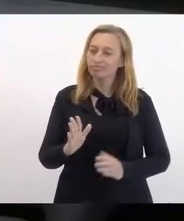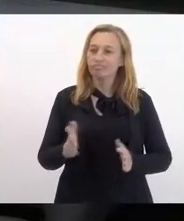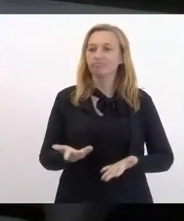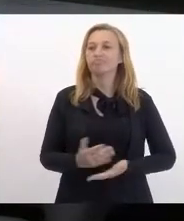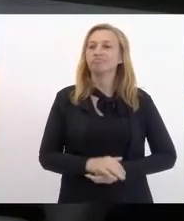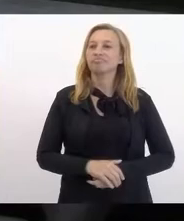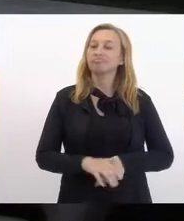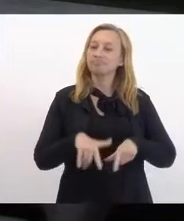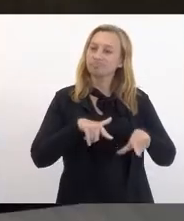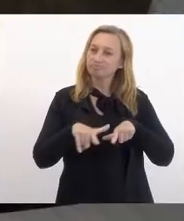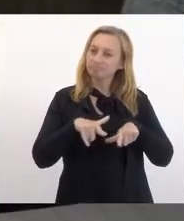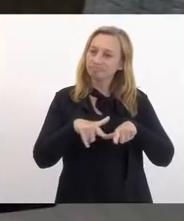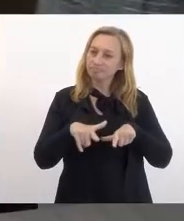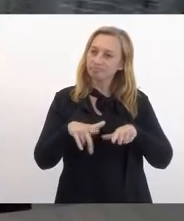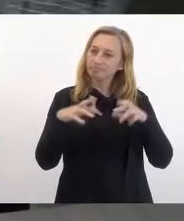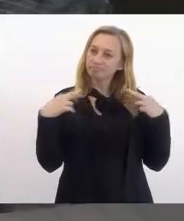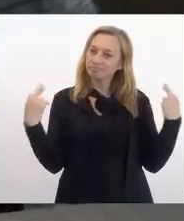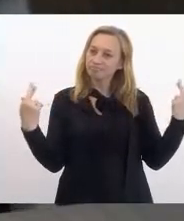sessão.